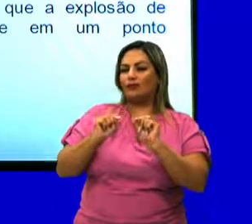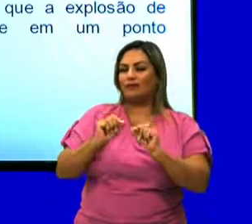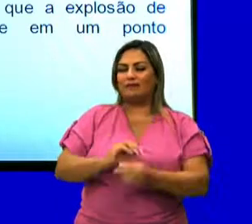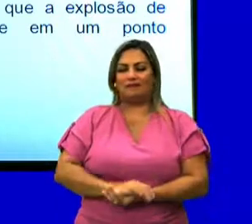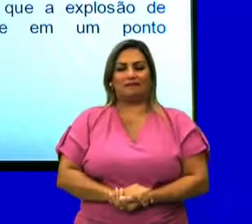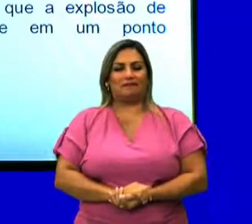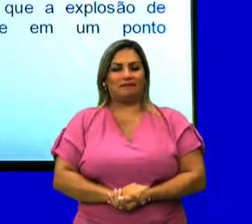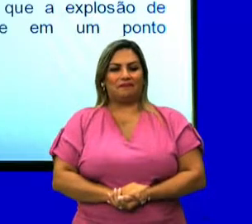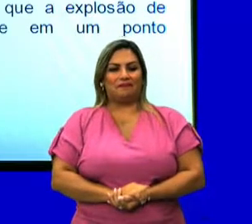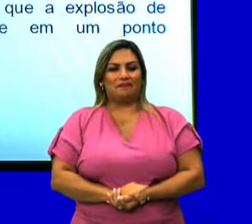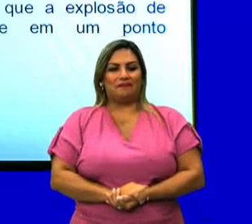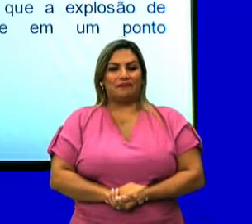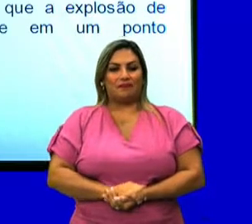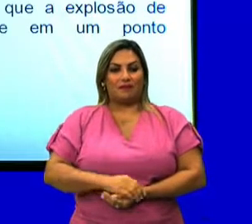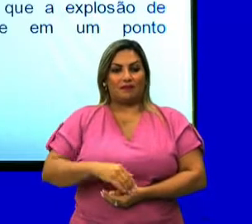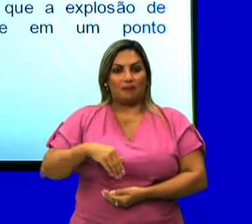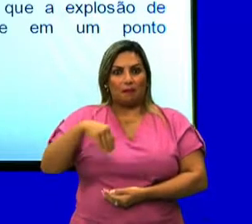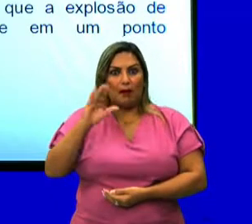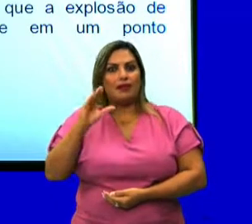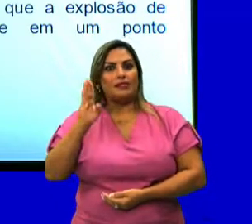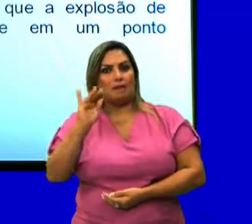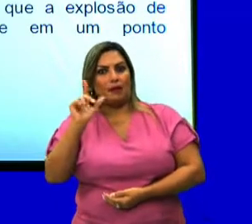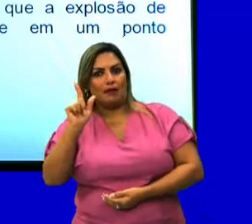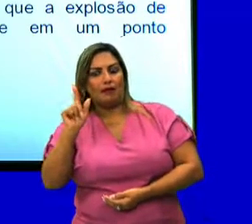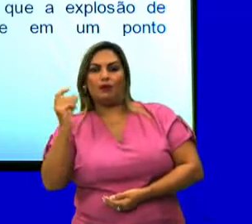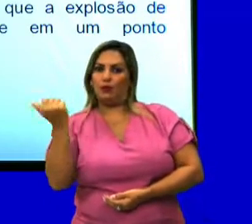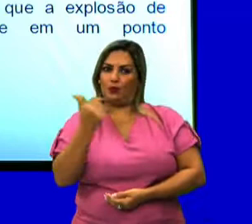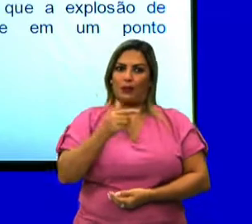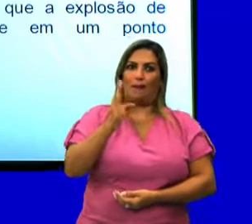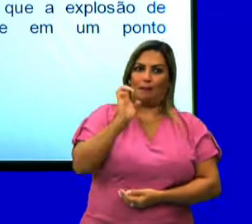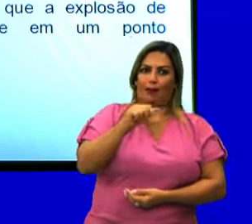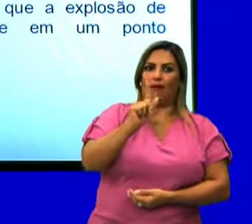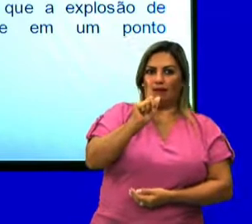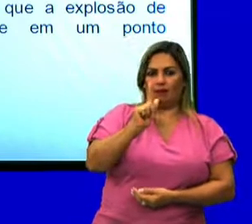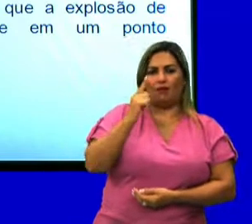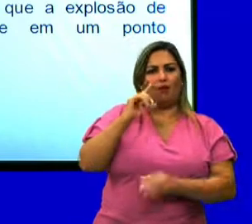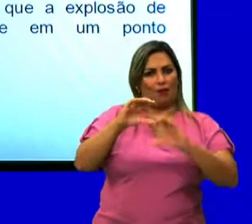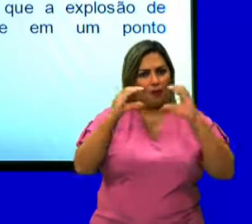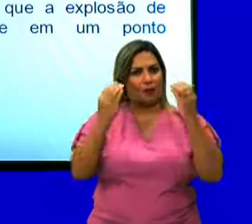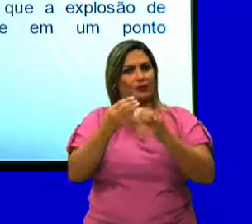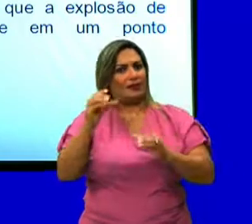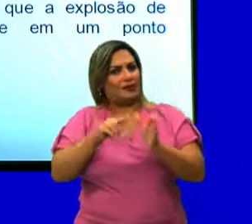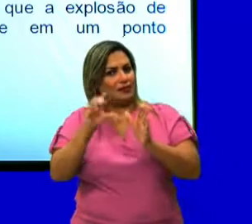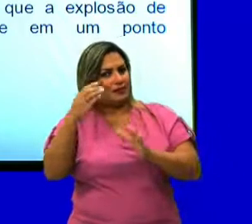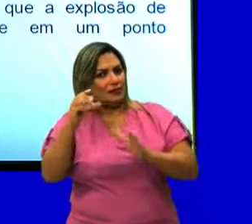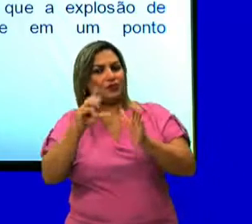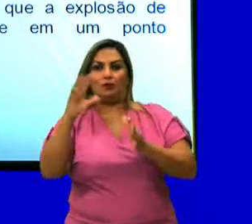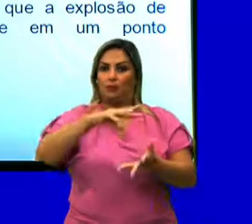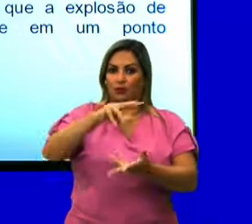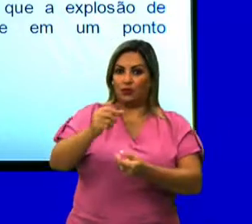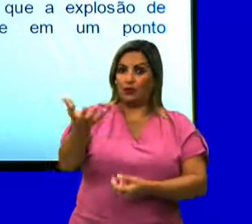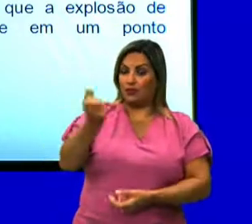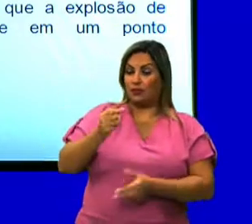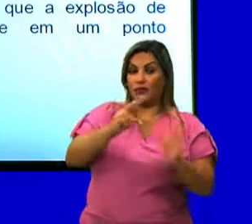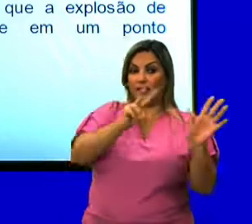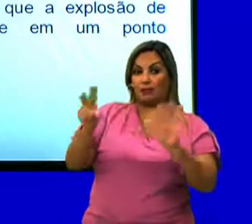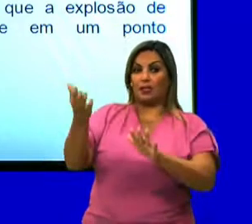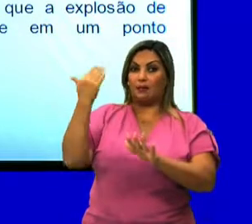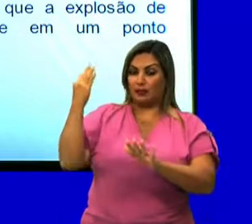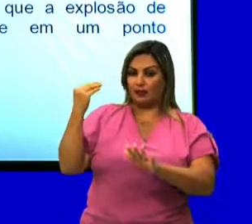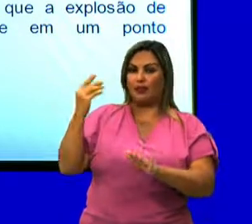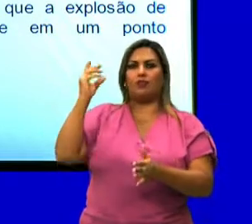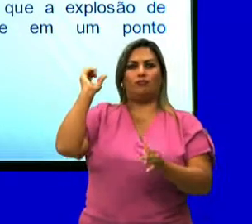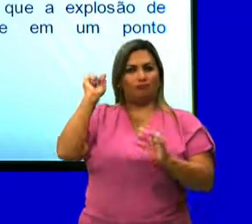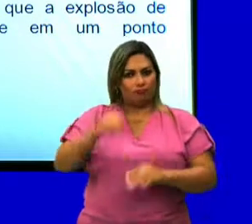digamos assim. Mais big do que bem. A comunidade científica mundial recebeu, na semana passada, a